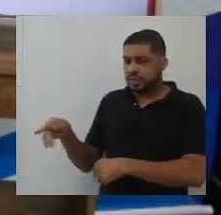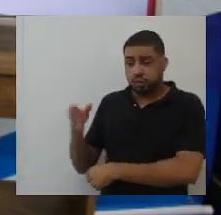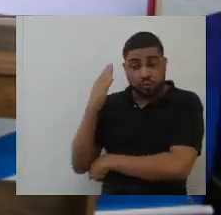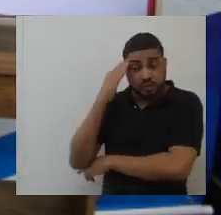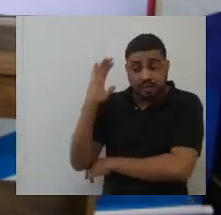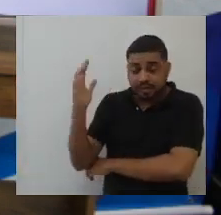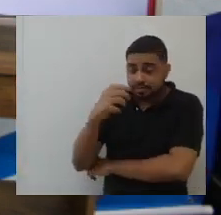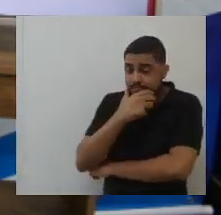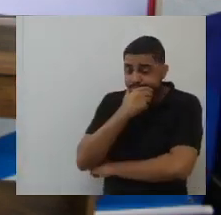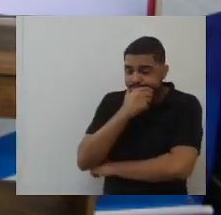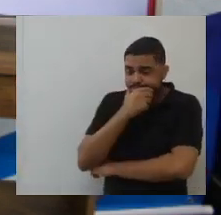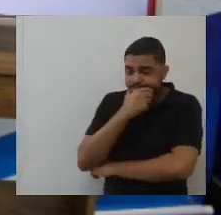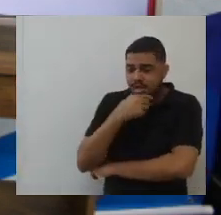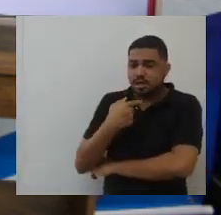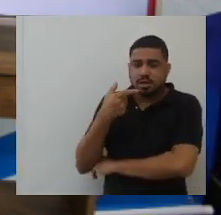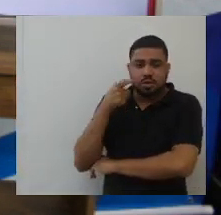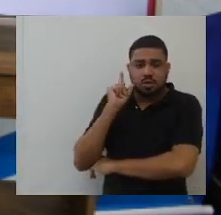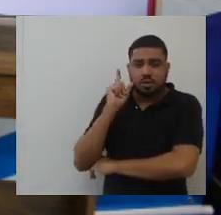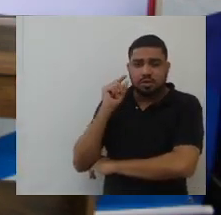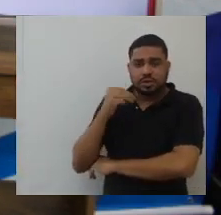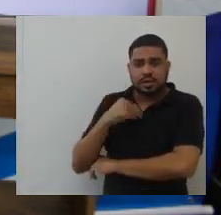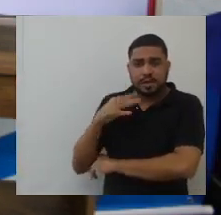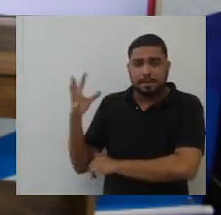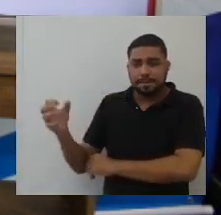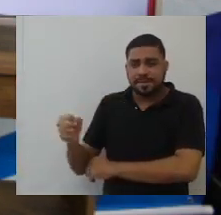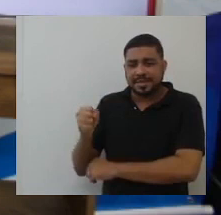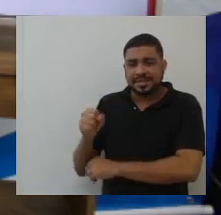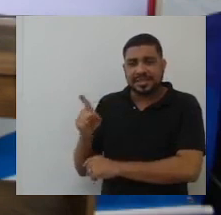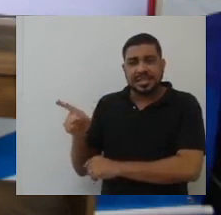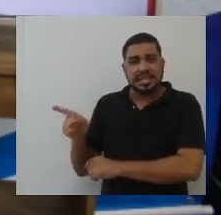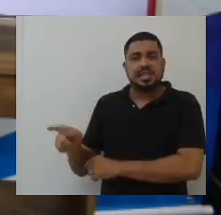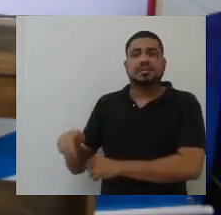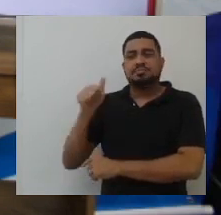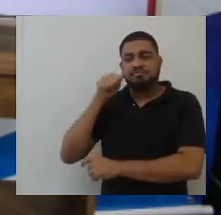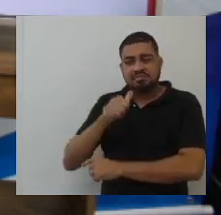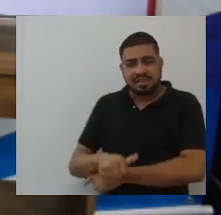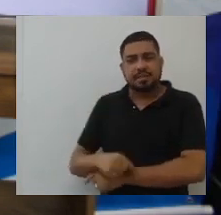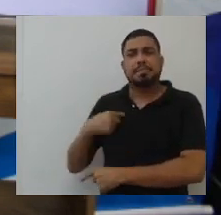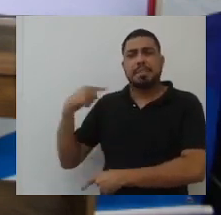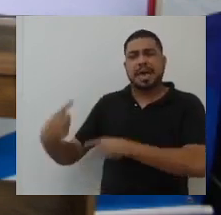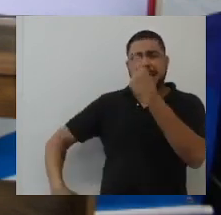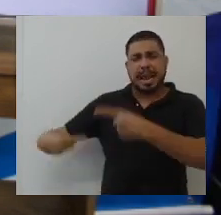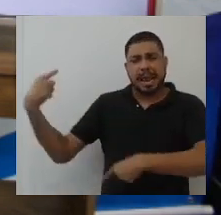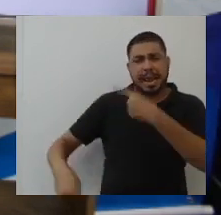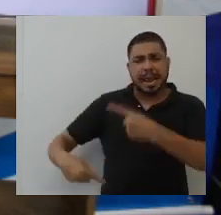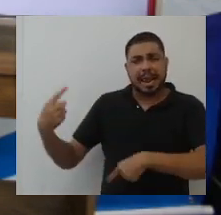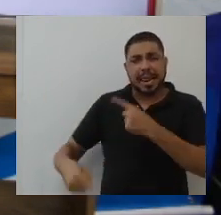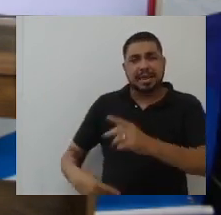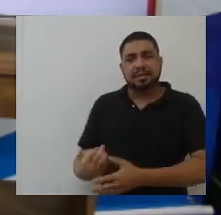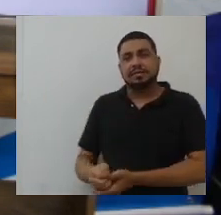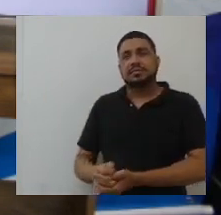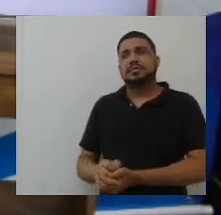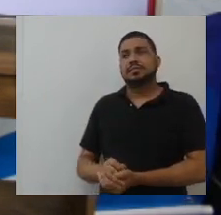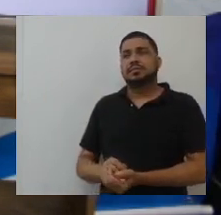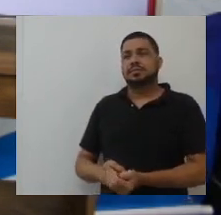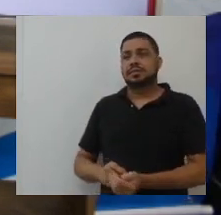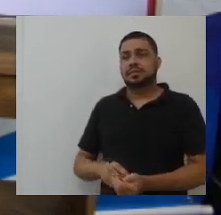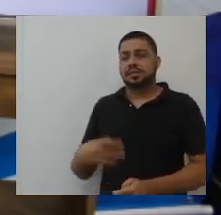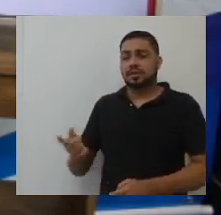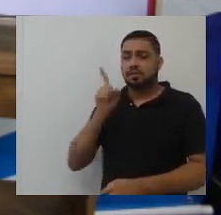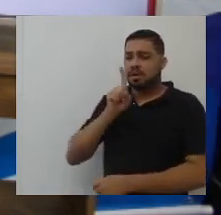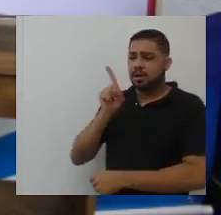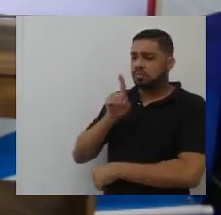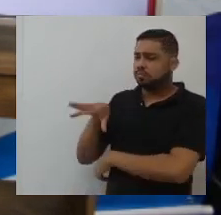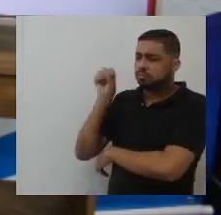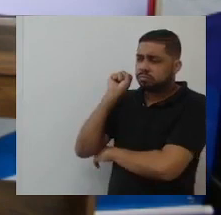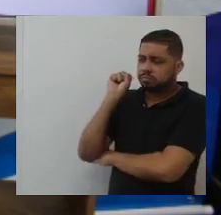homem. Ontem eu peguei aquela mulher armando um barraco lá na frente da padaria. E aí o cara tá lá indo, o americano tá lá